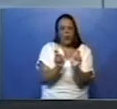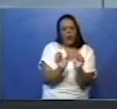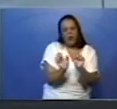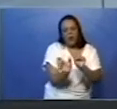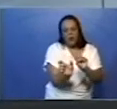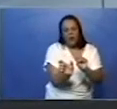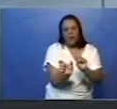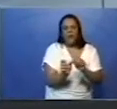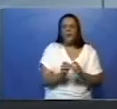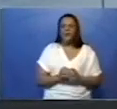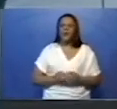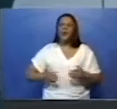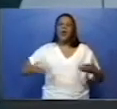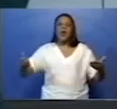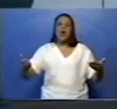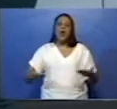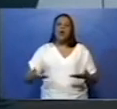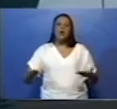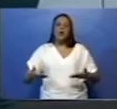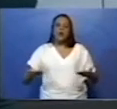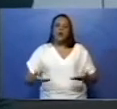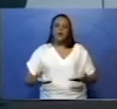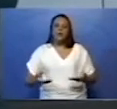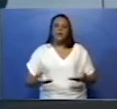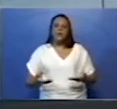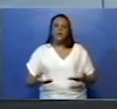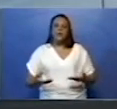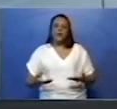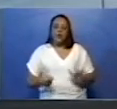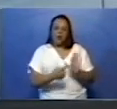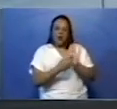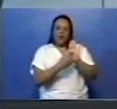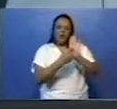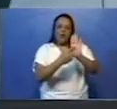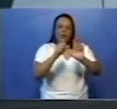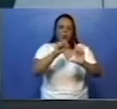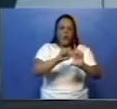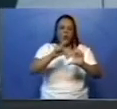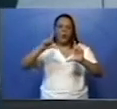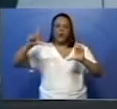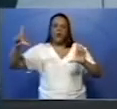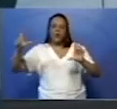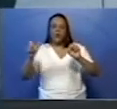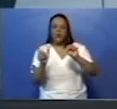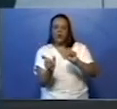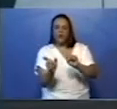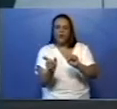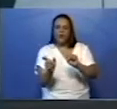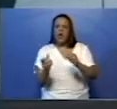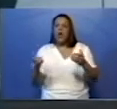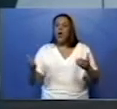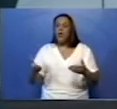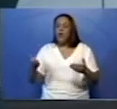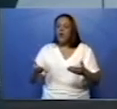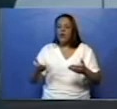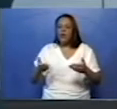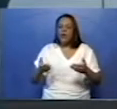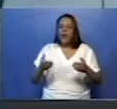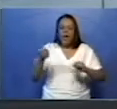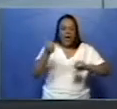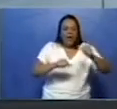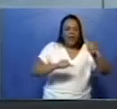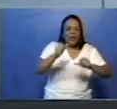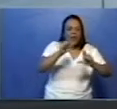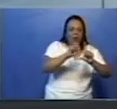E agora, visto o grau dos substantivos, vamos analisar o grau dos adjetivos.